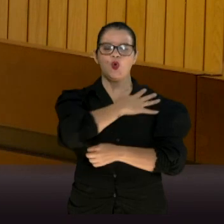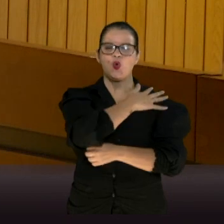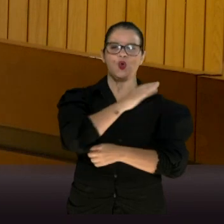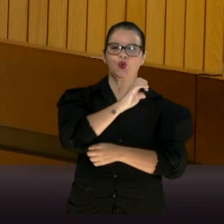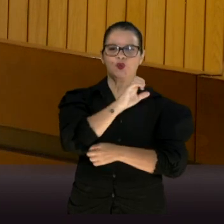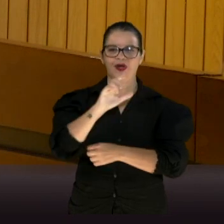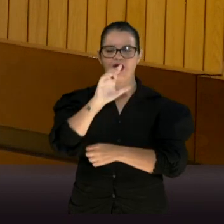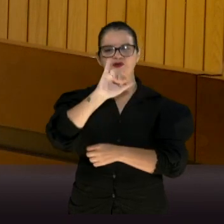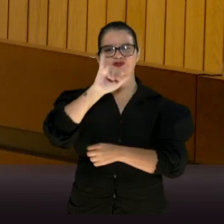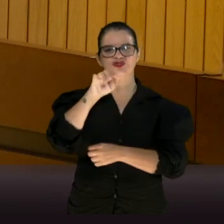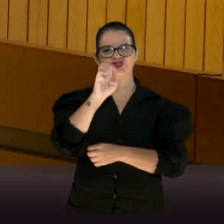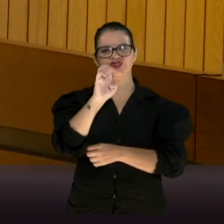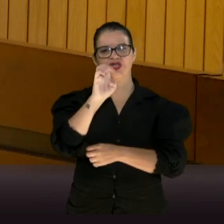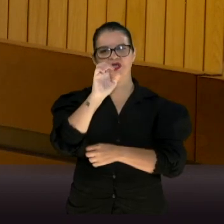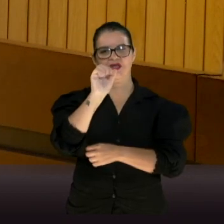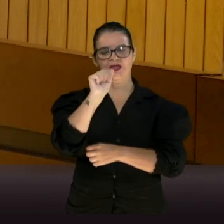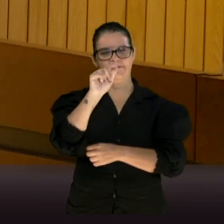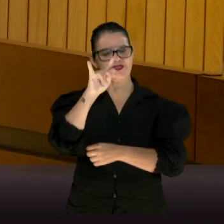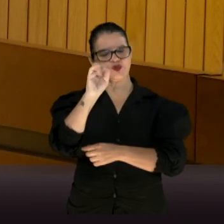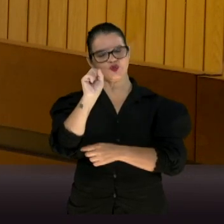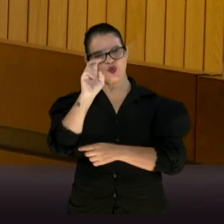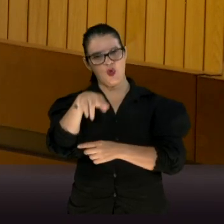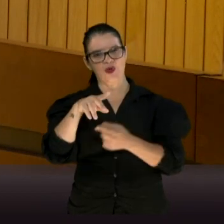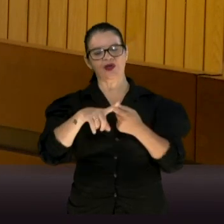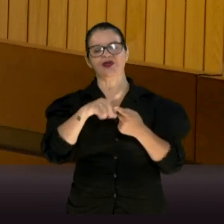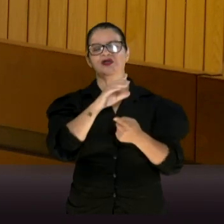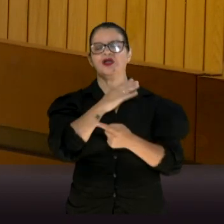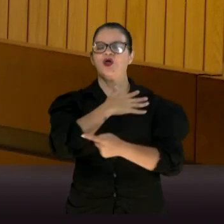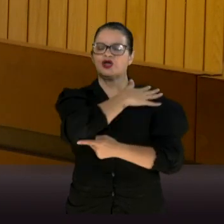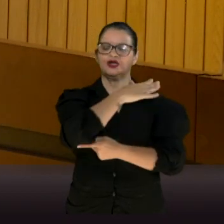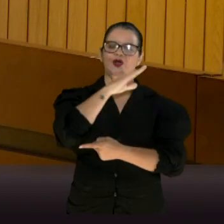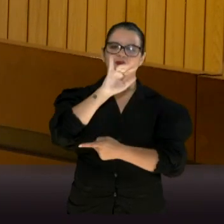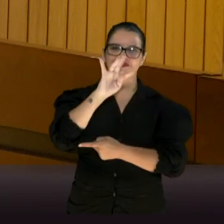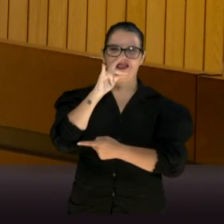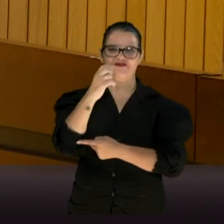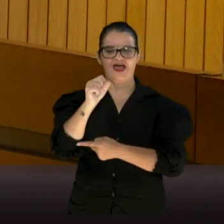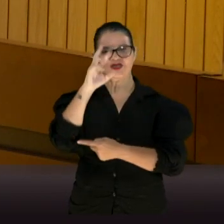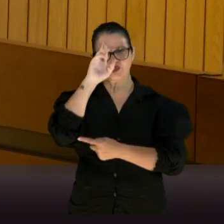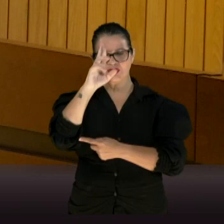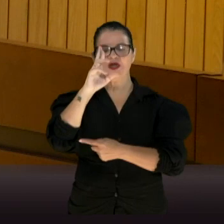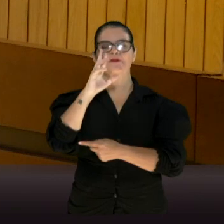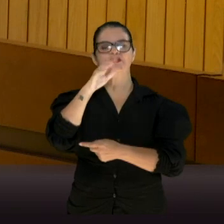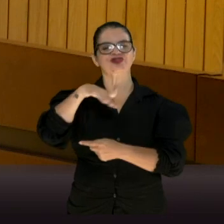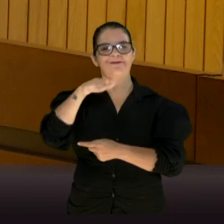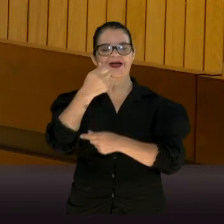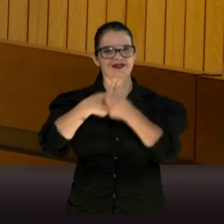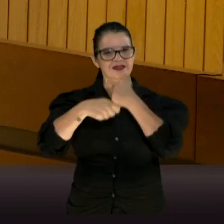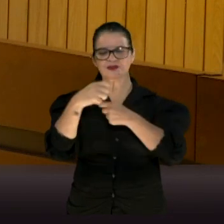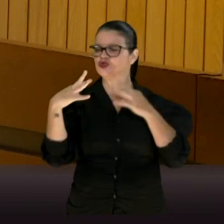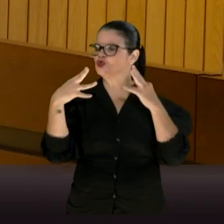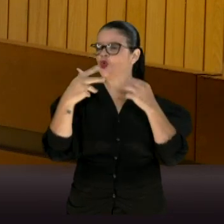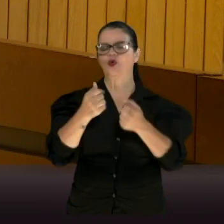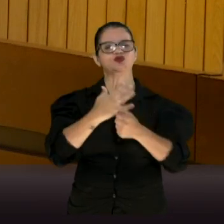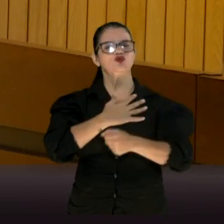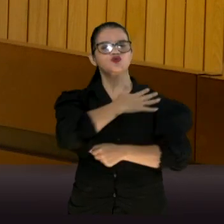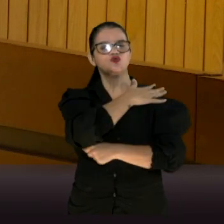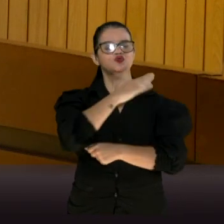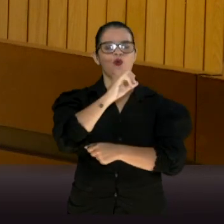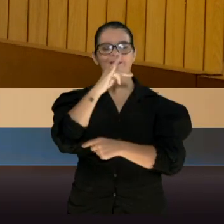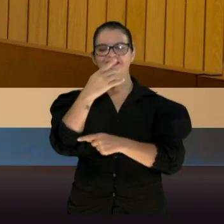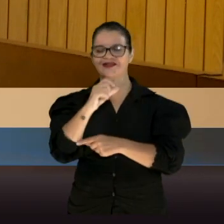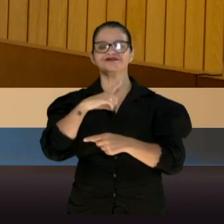coronel Jamerson, coronel Tavares, o DPO, de diretores da parte administrativa, mas todos os comandantes, aqueles que